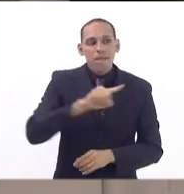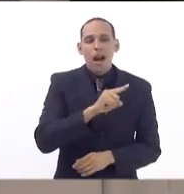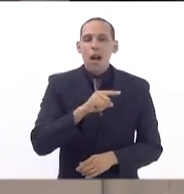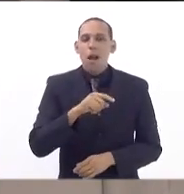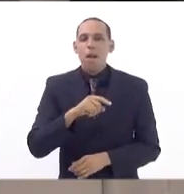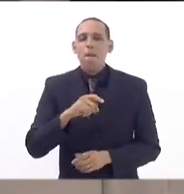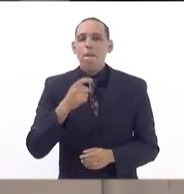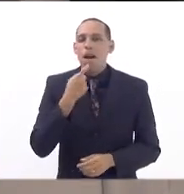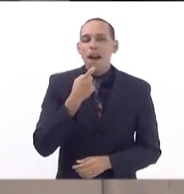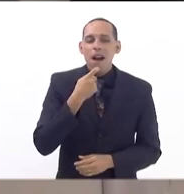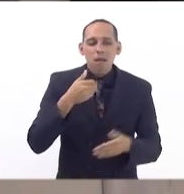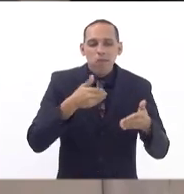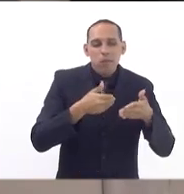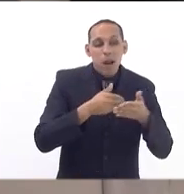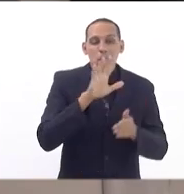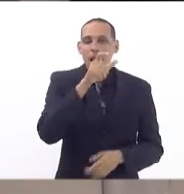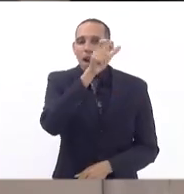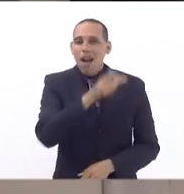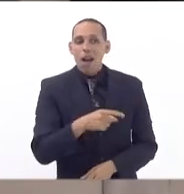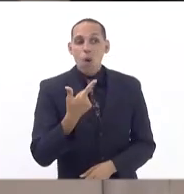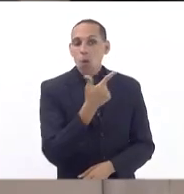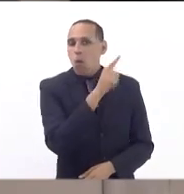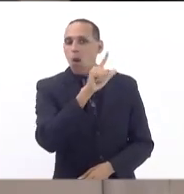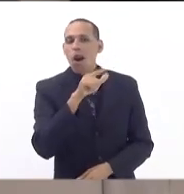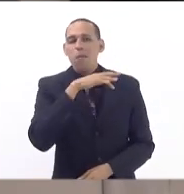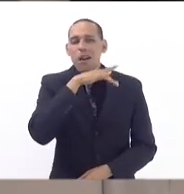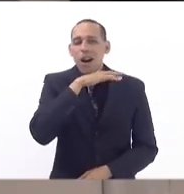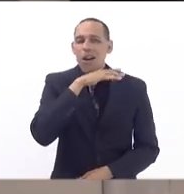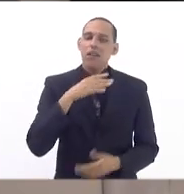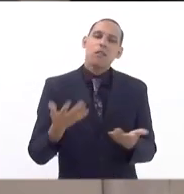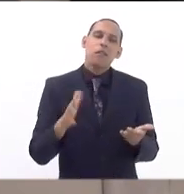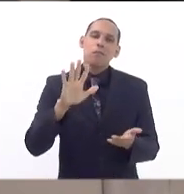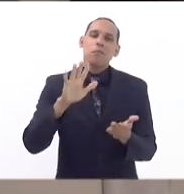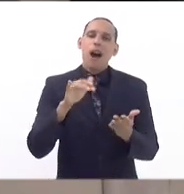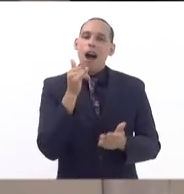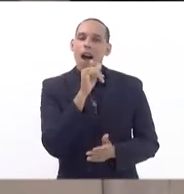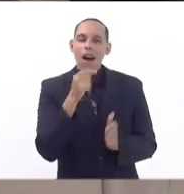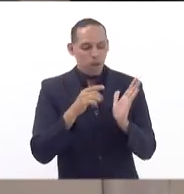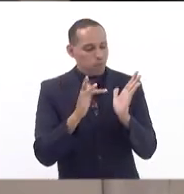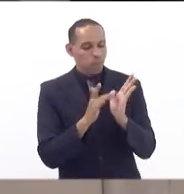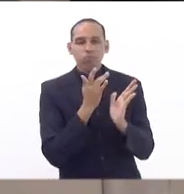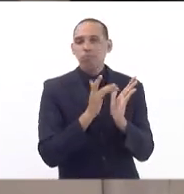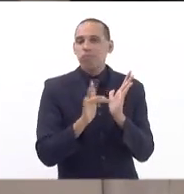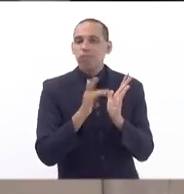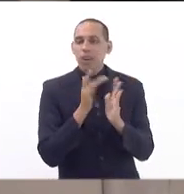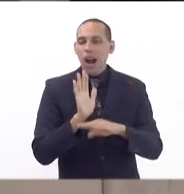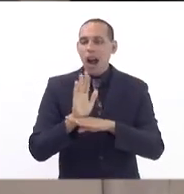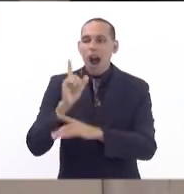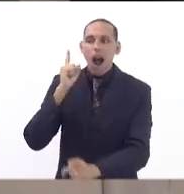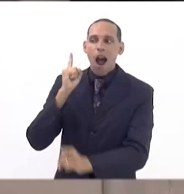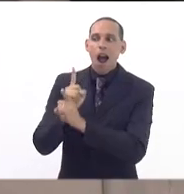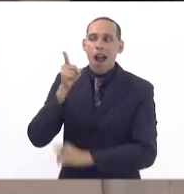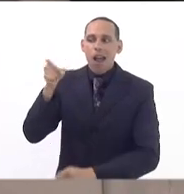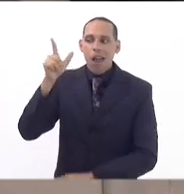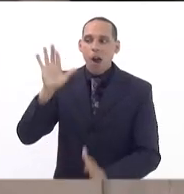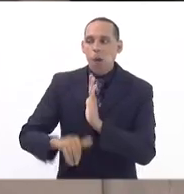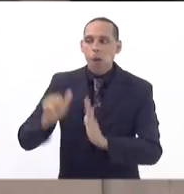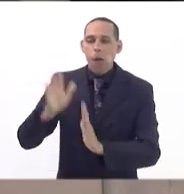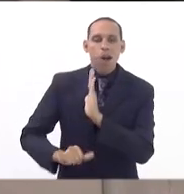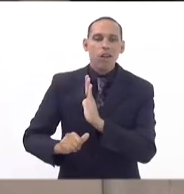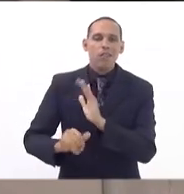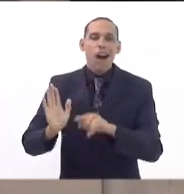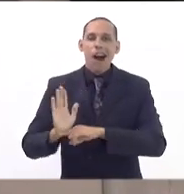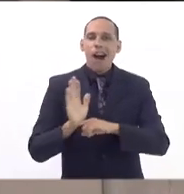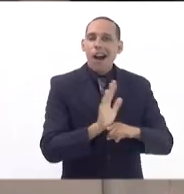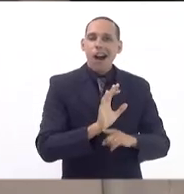ele vende para o mal elemento então Associação com esse dispositivo pode ajudar a capturar esse mal e me ajudar a